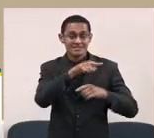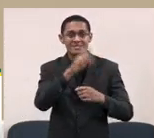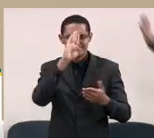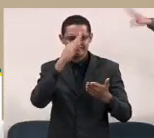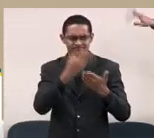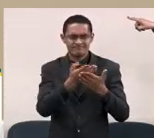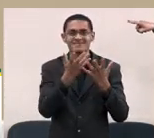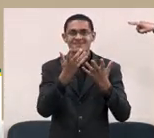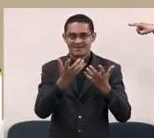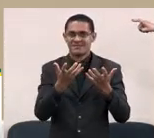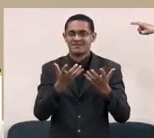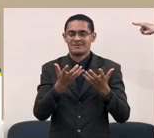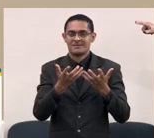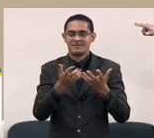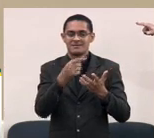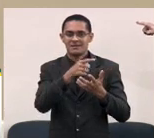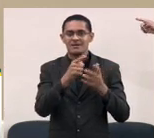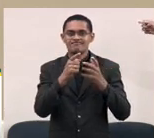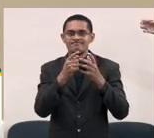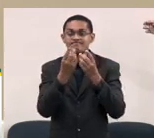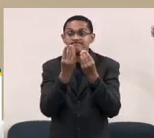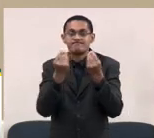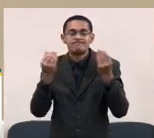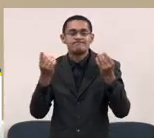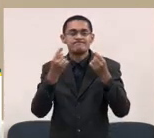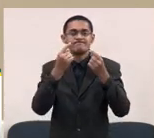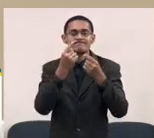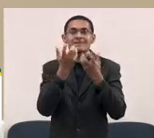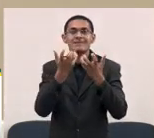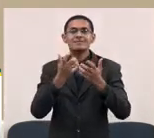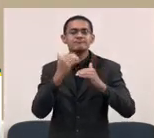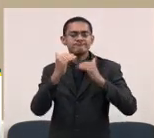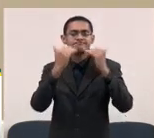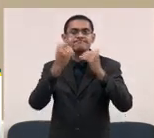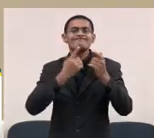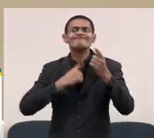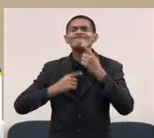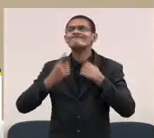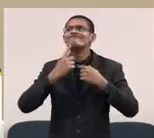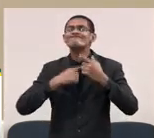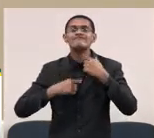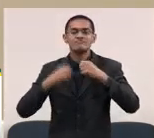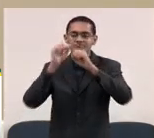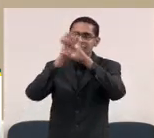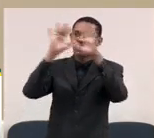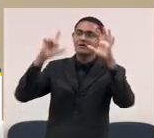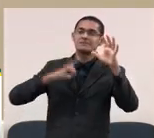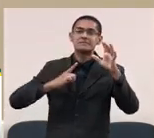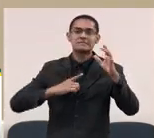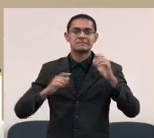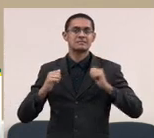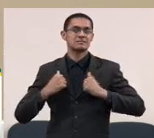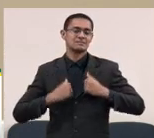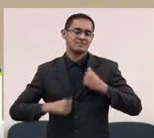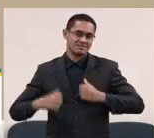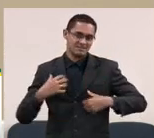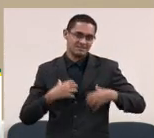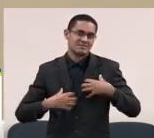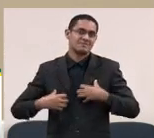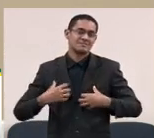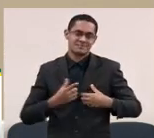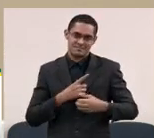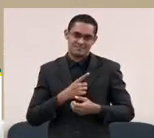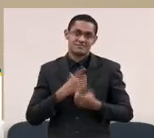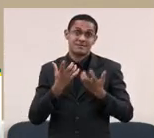certeza, senhores, cheia de potencialidades, cheia de sonhos, cheia de possibilidades e